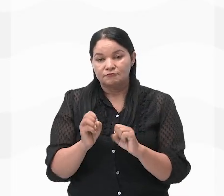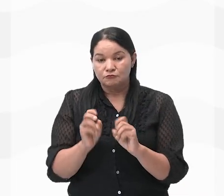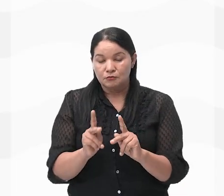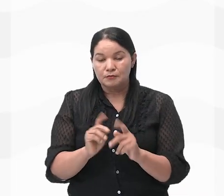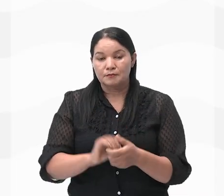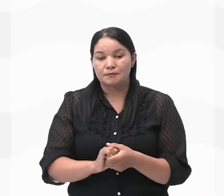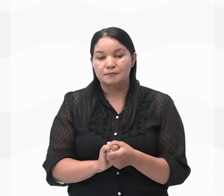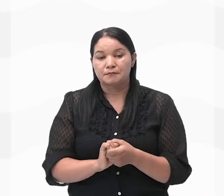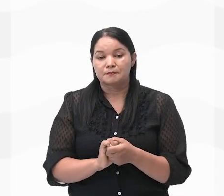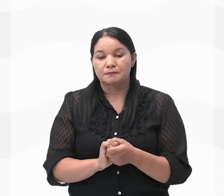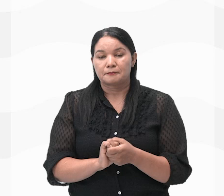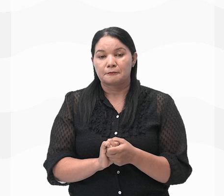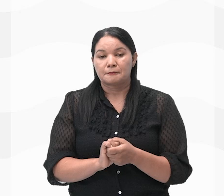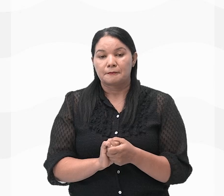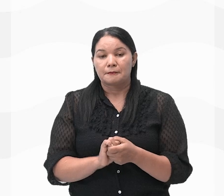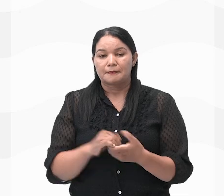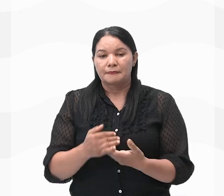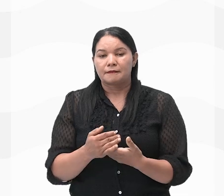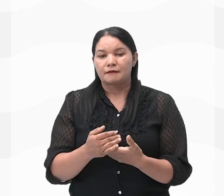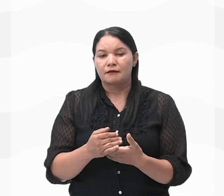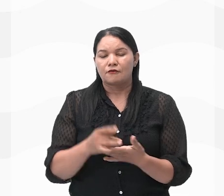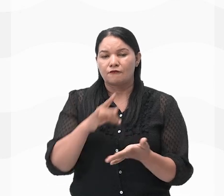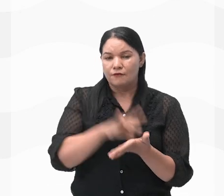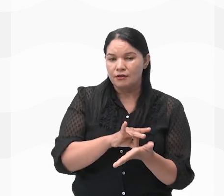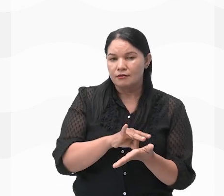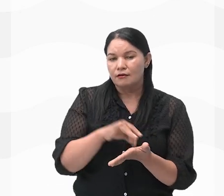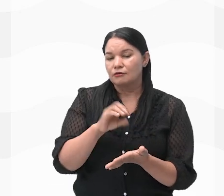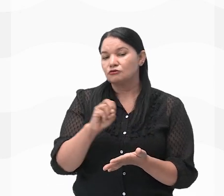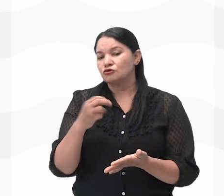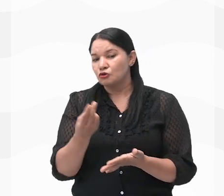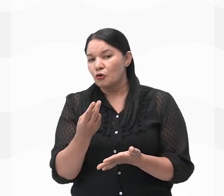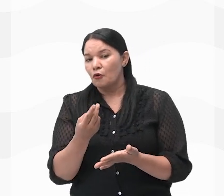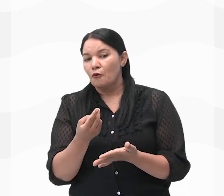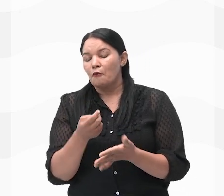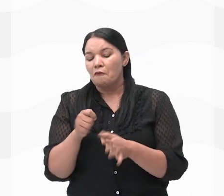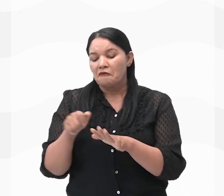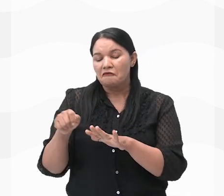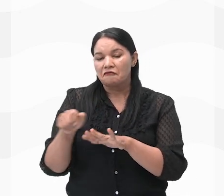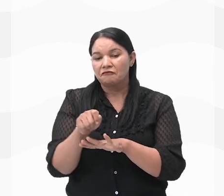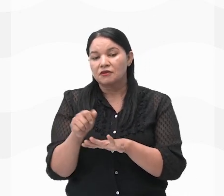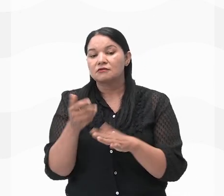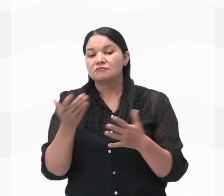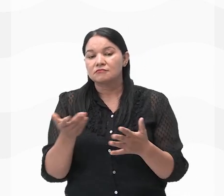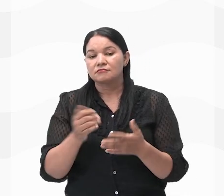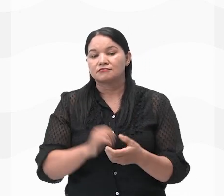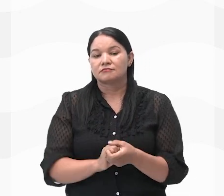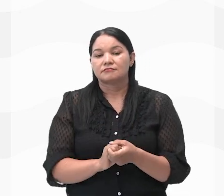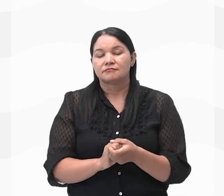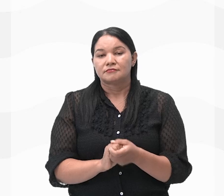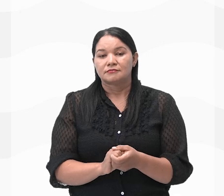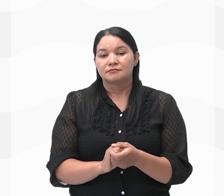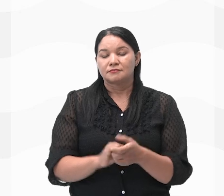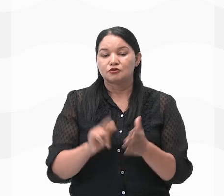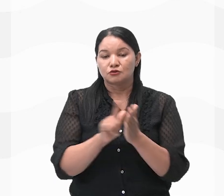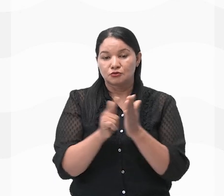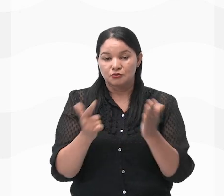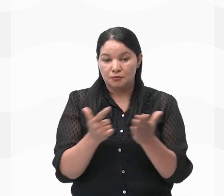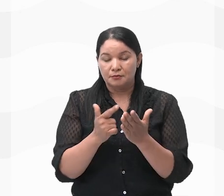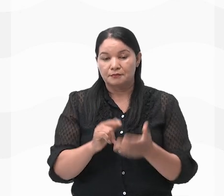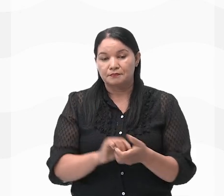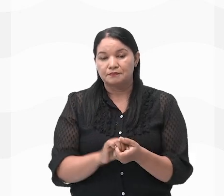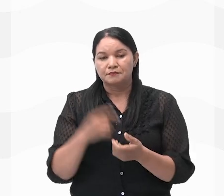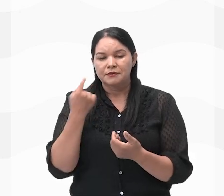aqui. Fato ou fake? Do jornal CMA News. Shirley Botelho,